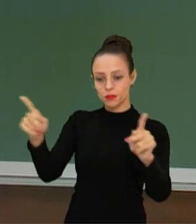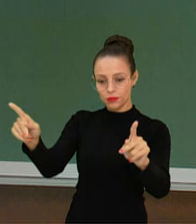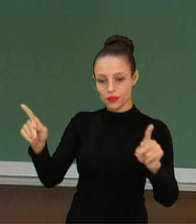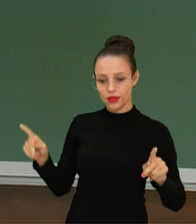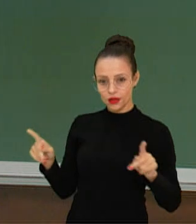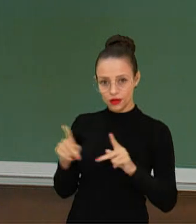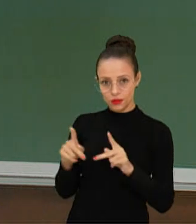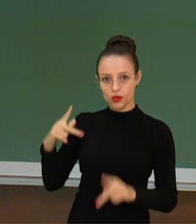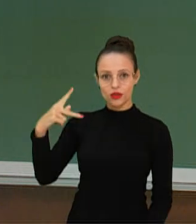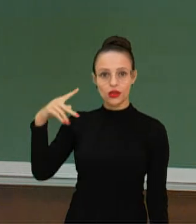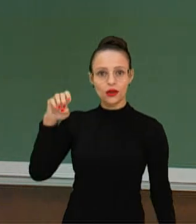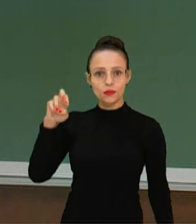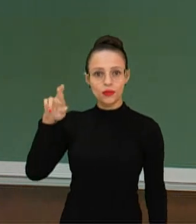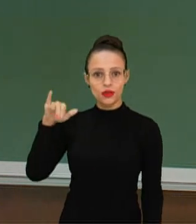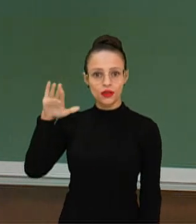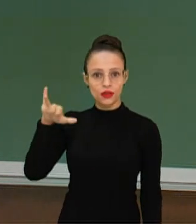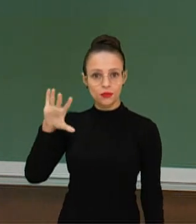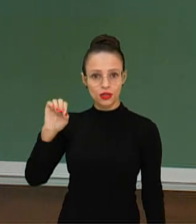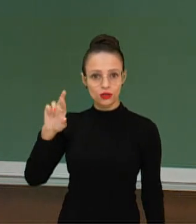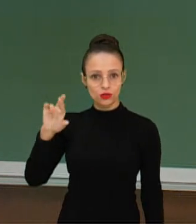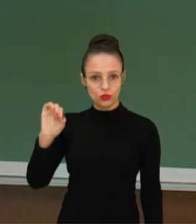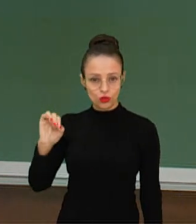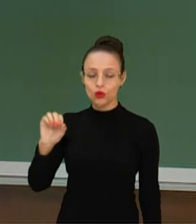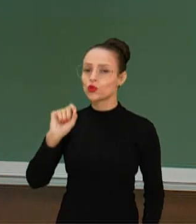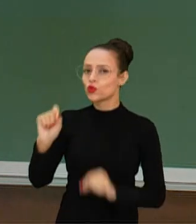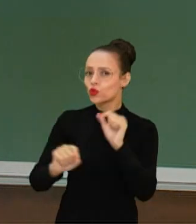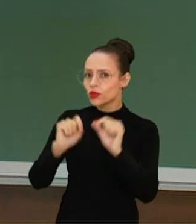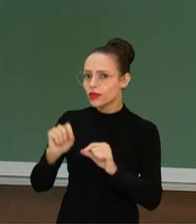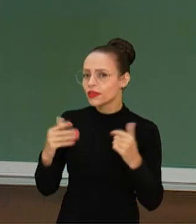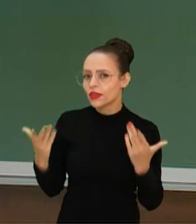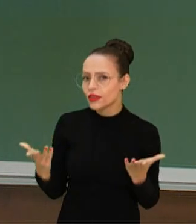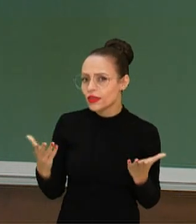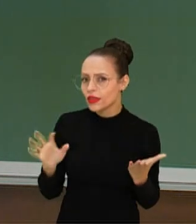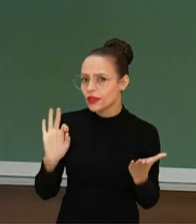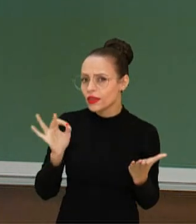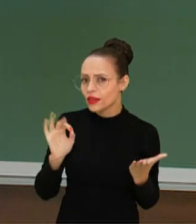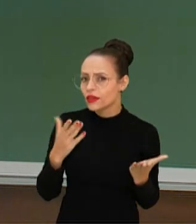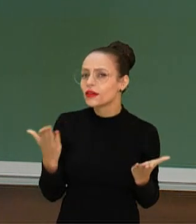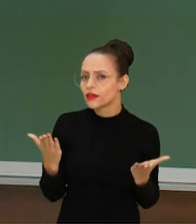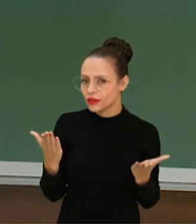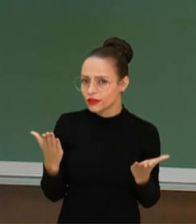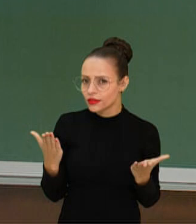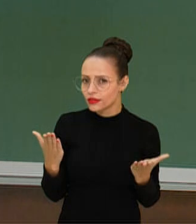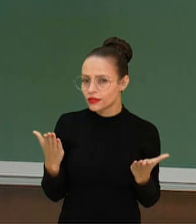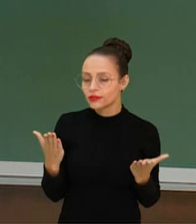seu perímetro. O perímetro, o que é mesmo?